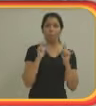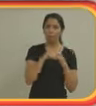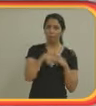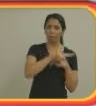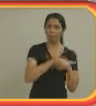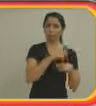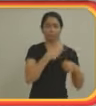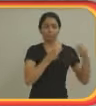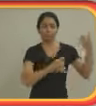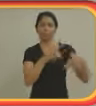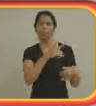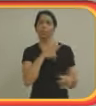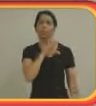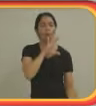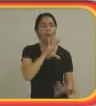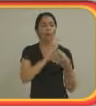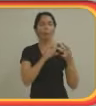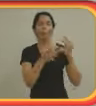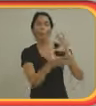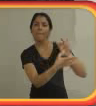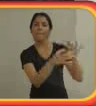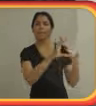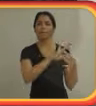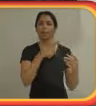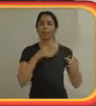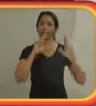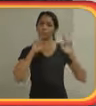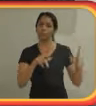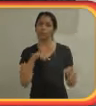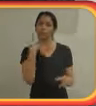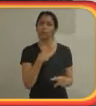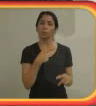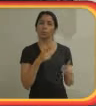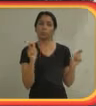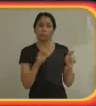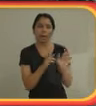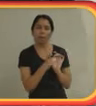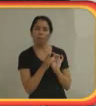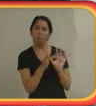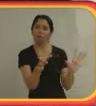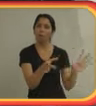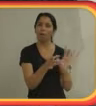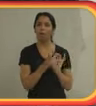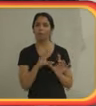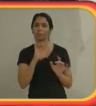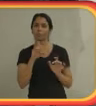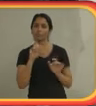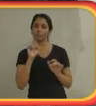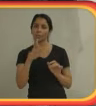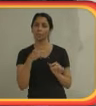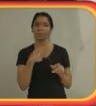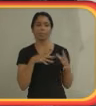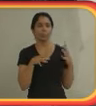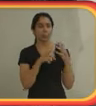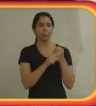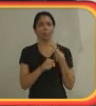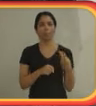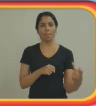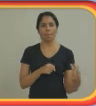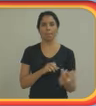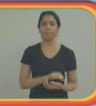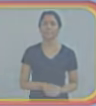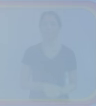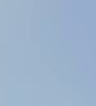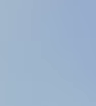de amigo, de balada para ela. Então a gente vai completando um ou outro, assim, as nossas diferenças a gente soube ceder um pouquinho e